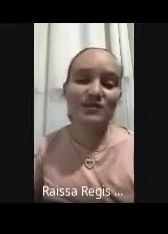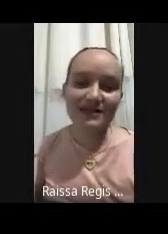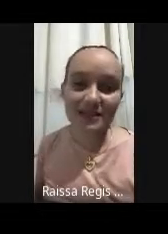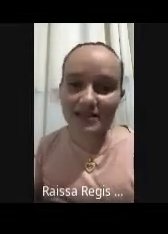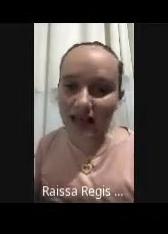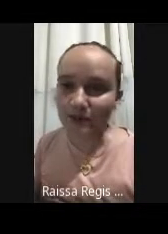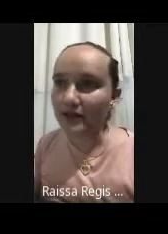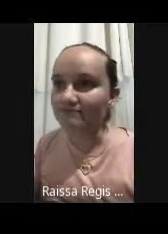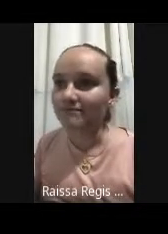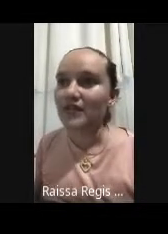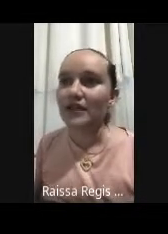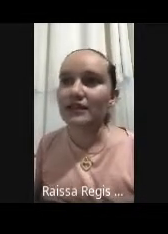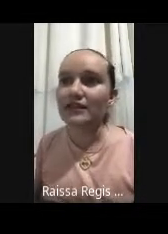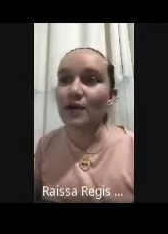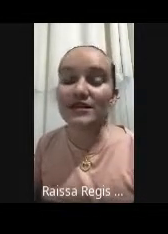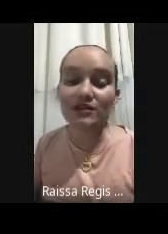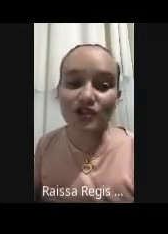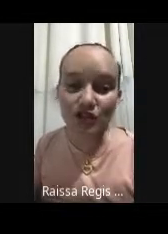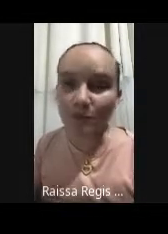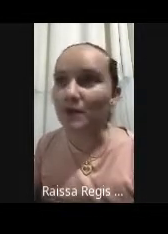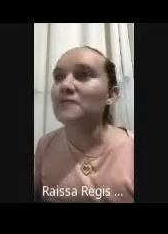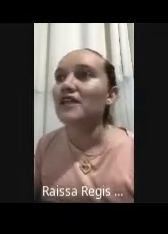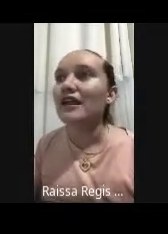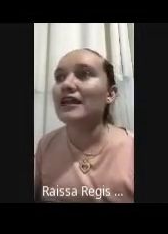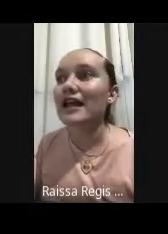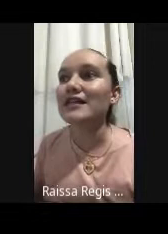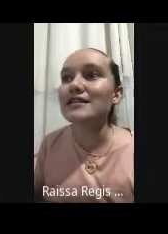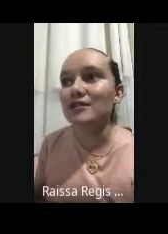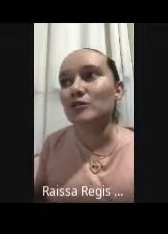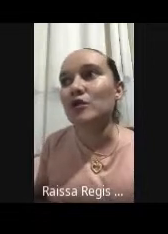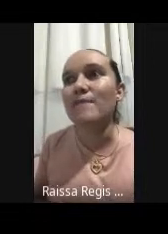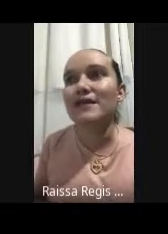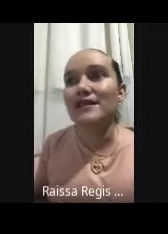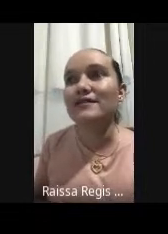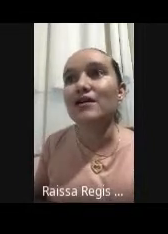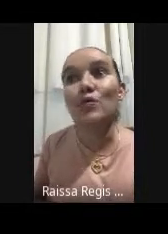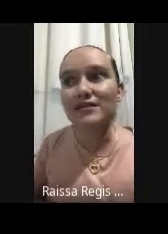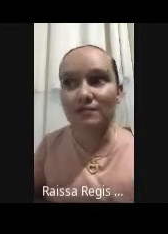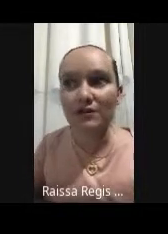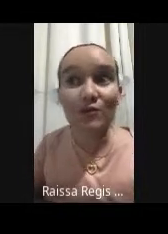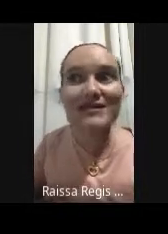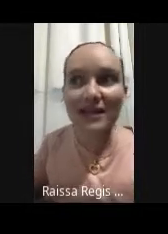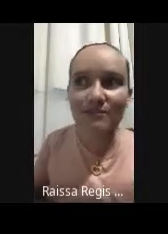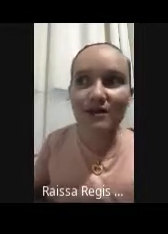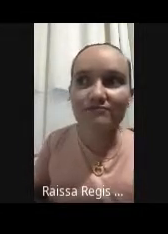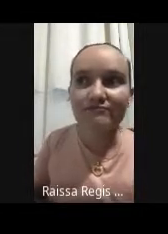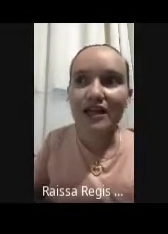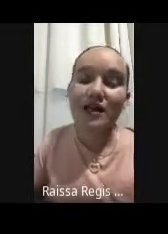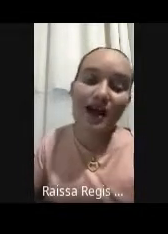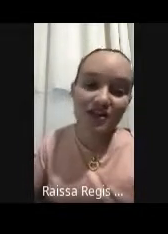Nós temos também a escrita silábica, que é uma escrita etíope, que cada símbolo representa uma